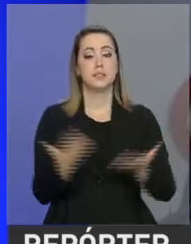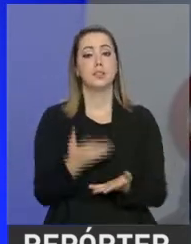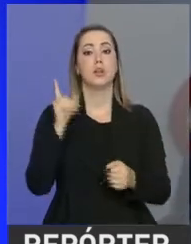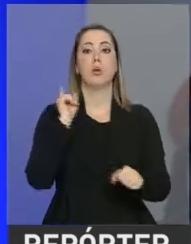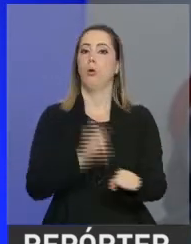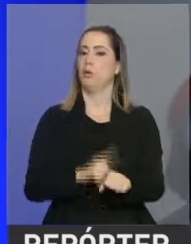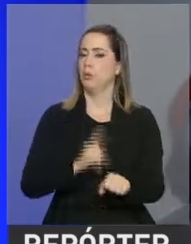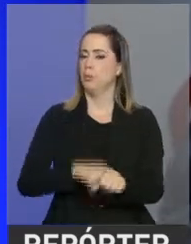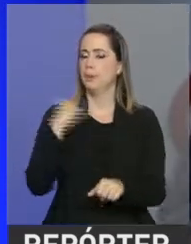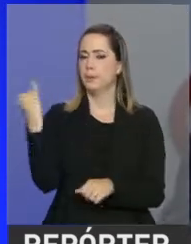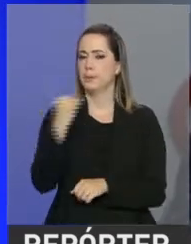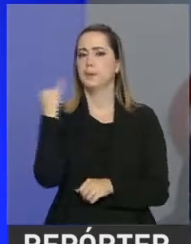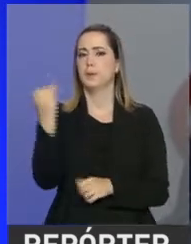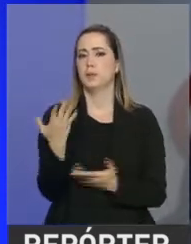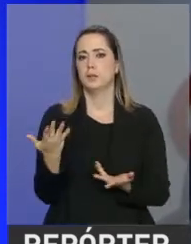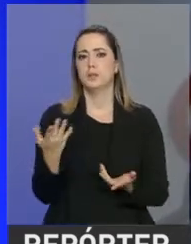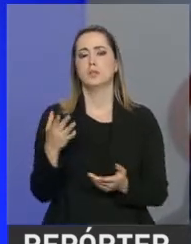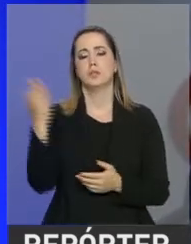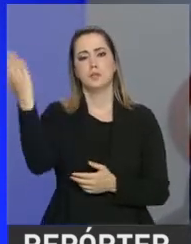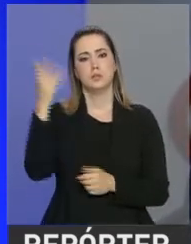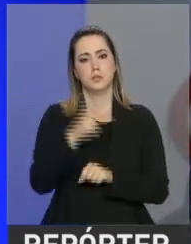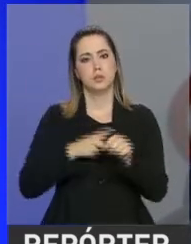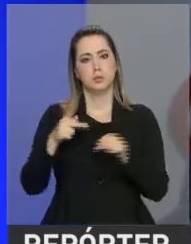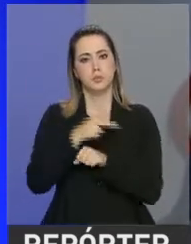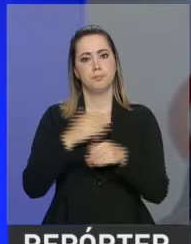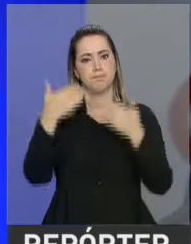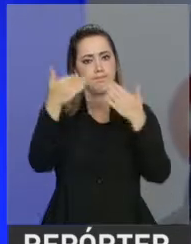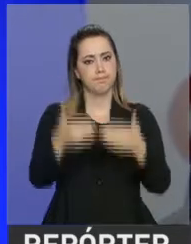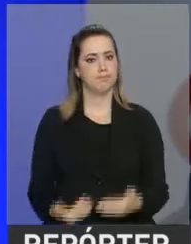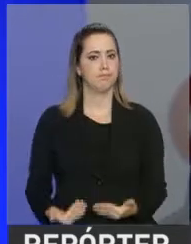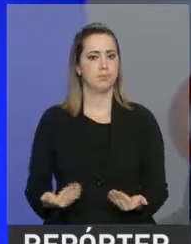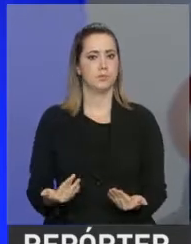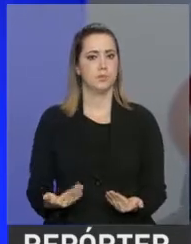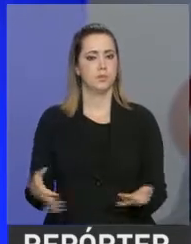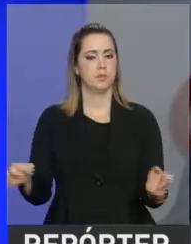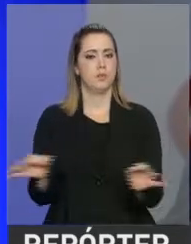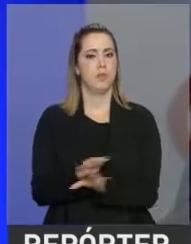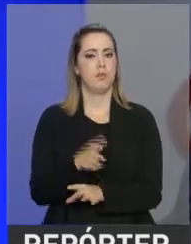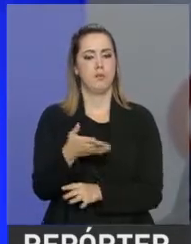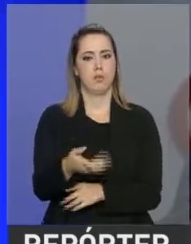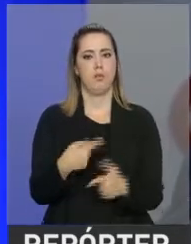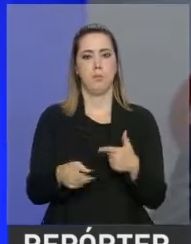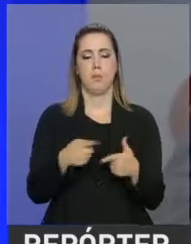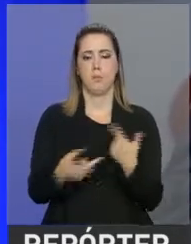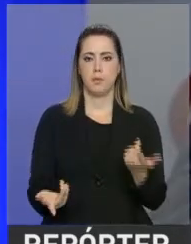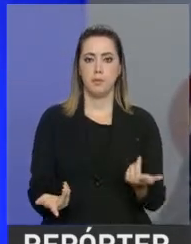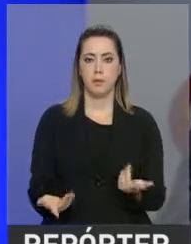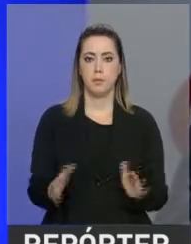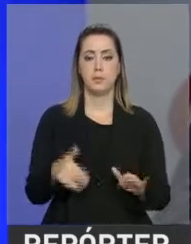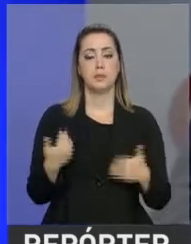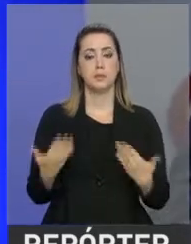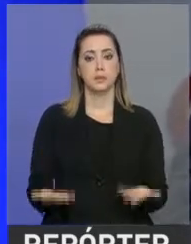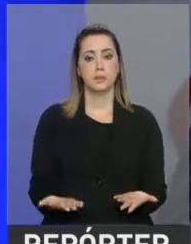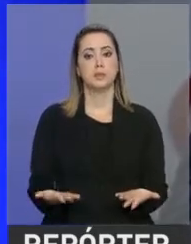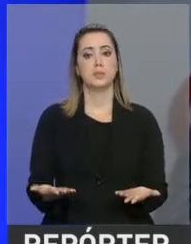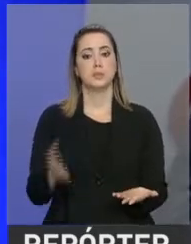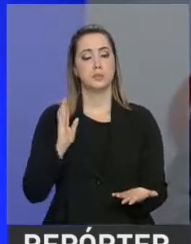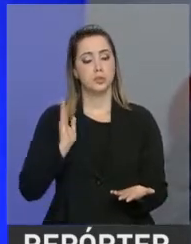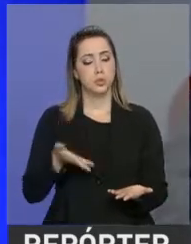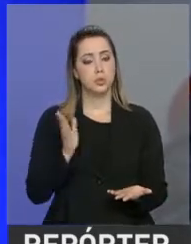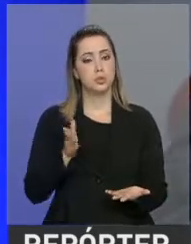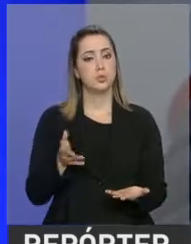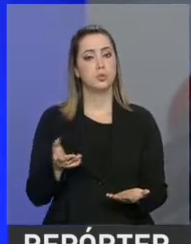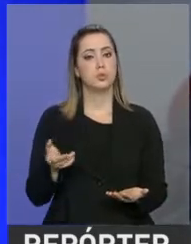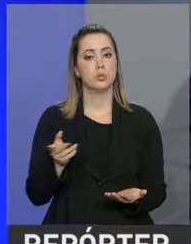um momento da maior importância quando o país está enfrentando isso. Está resolvendo e os sinais de